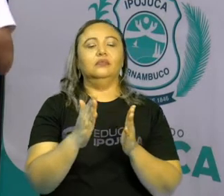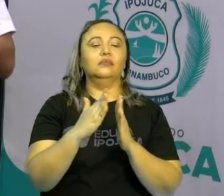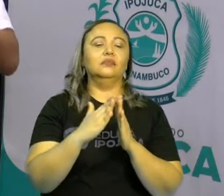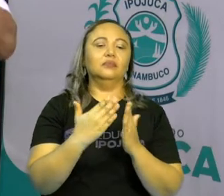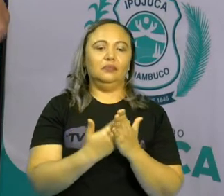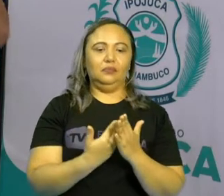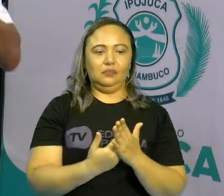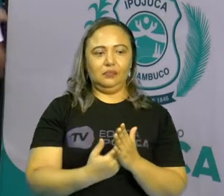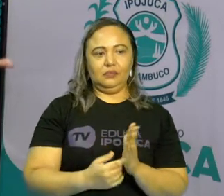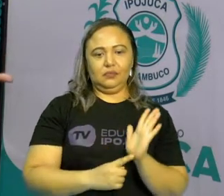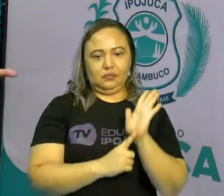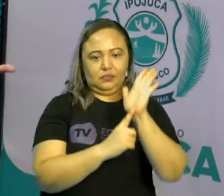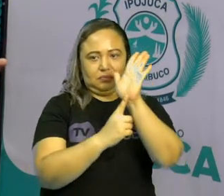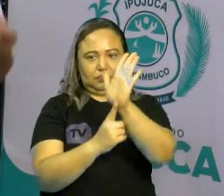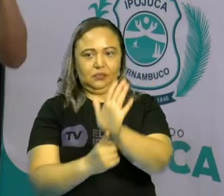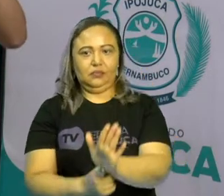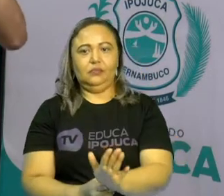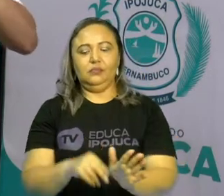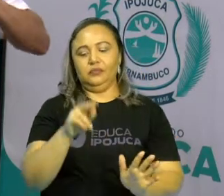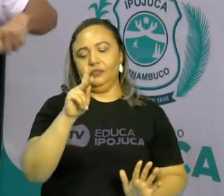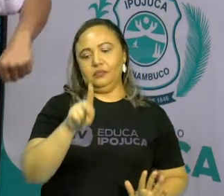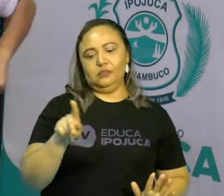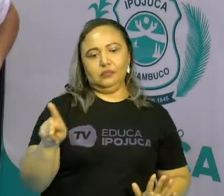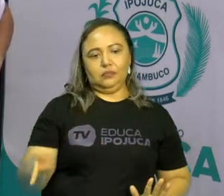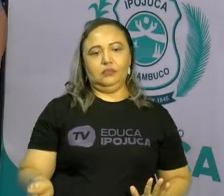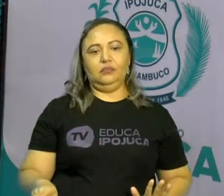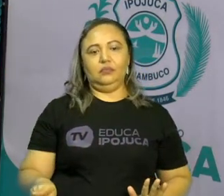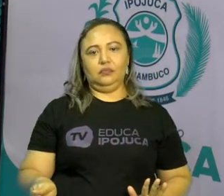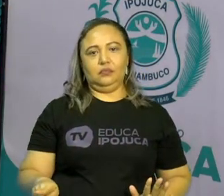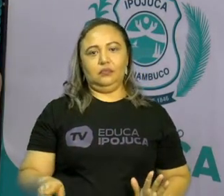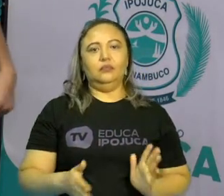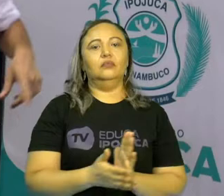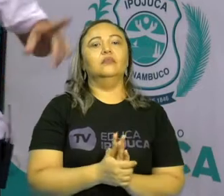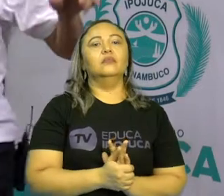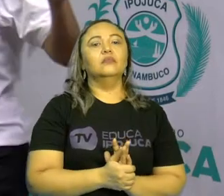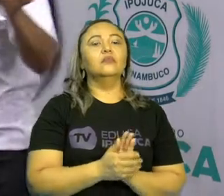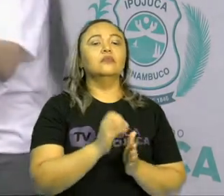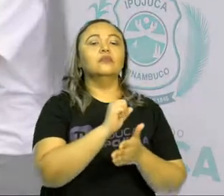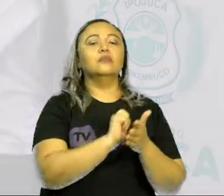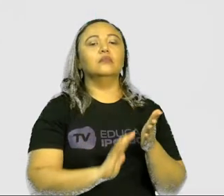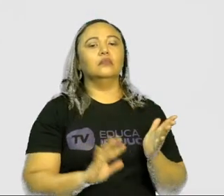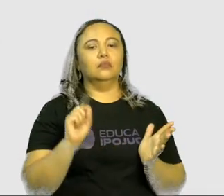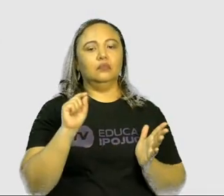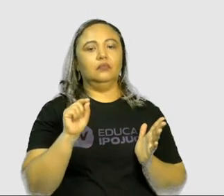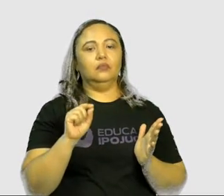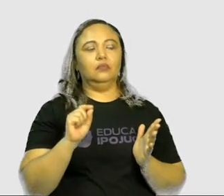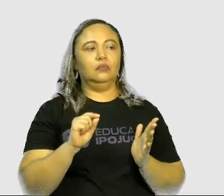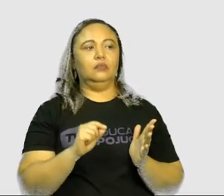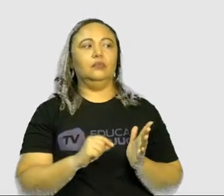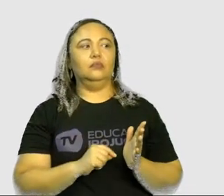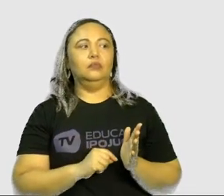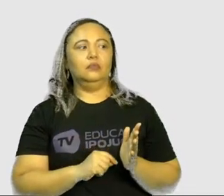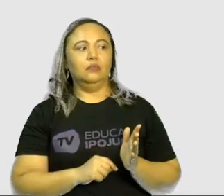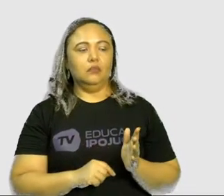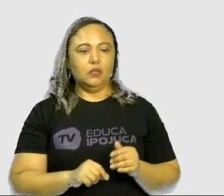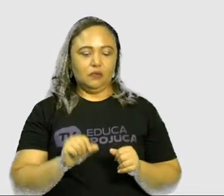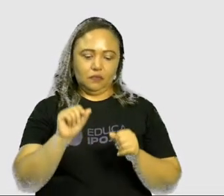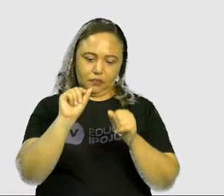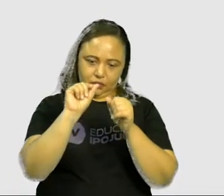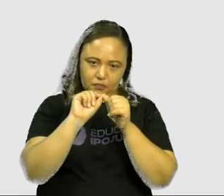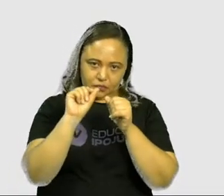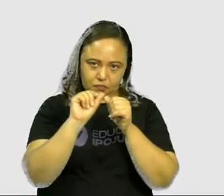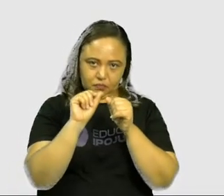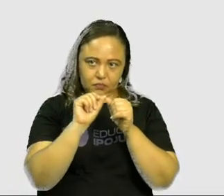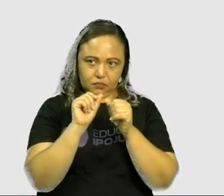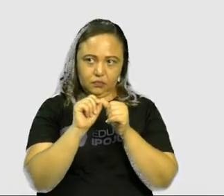sua casa e vai mostrar para o seu professor vamos ver o desafio que eu vou deixar para vocês hoje e vamos reproduzir